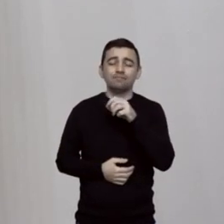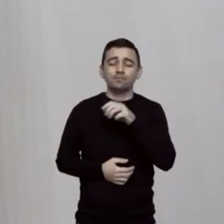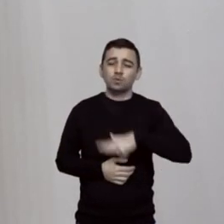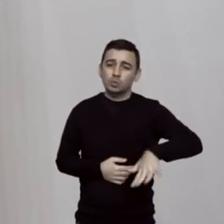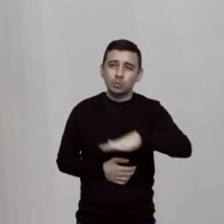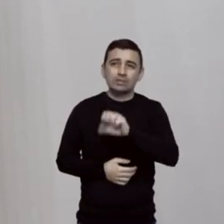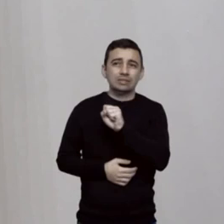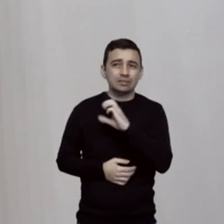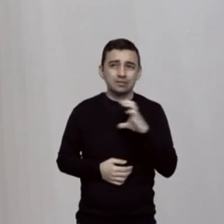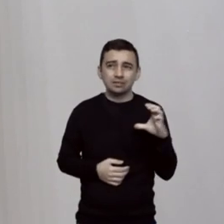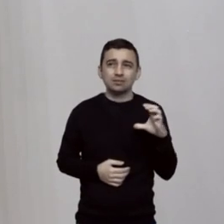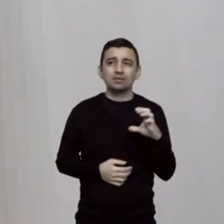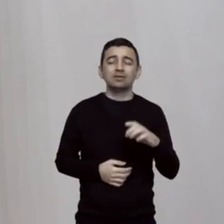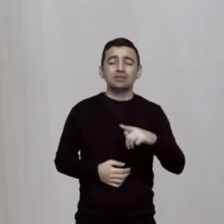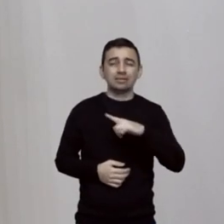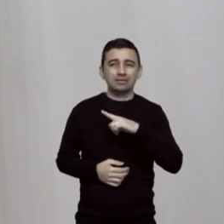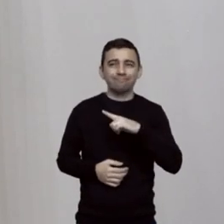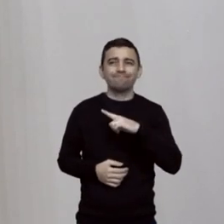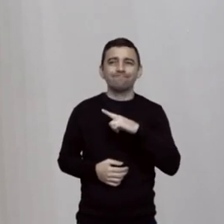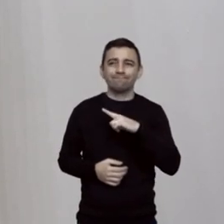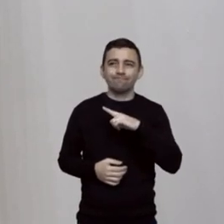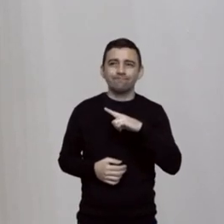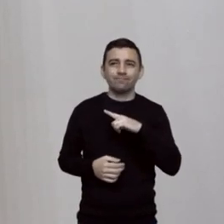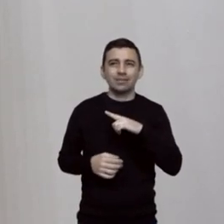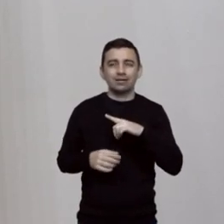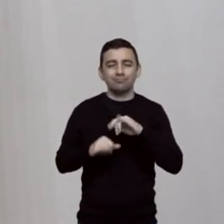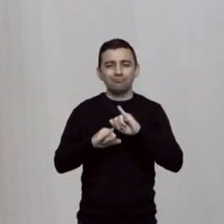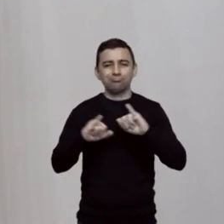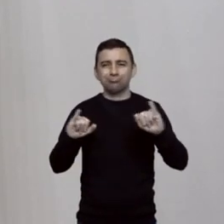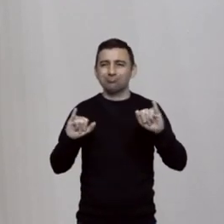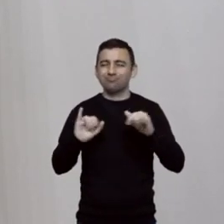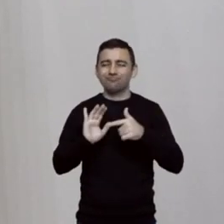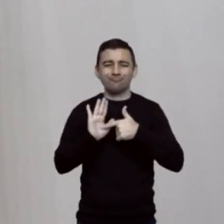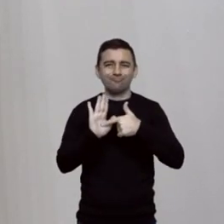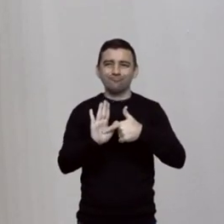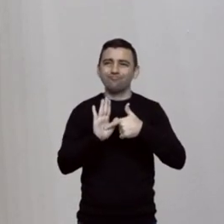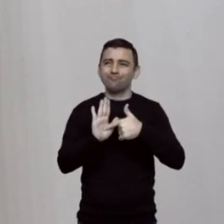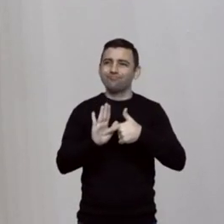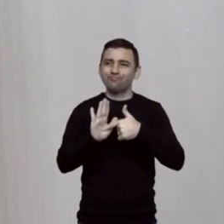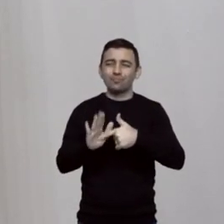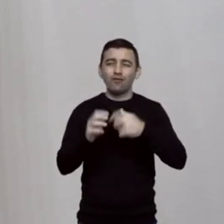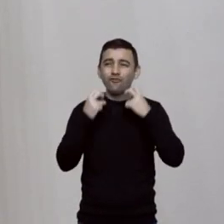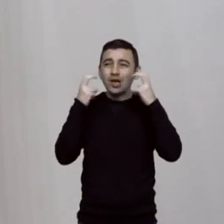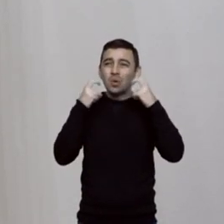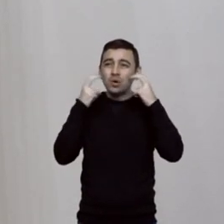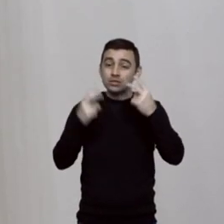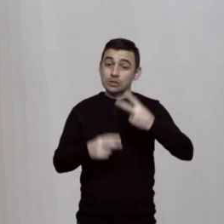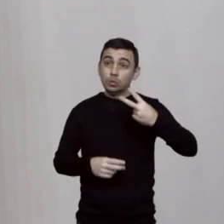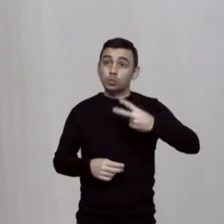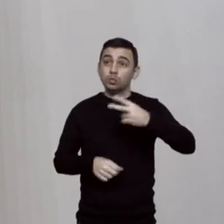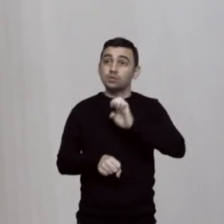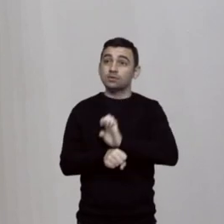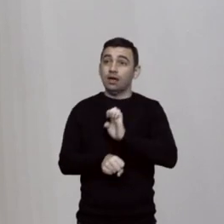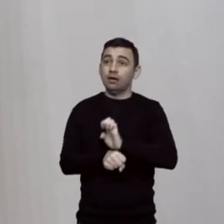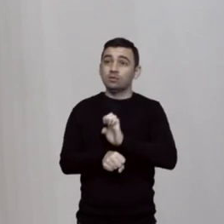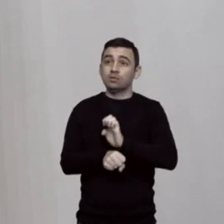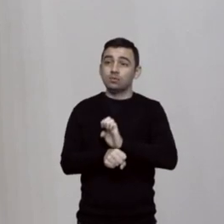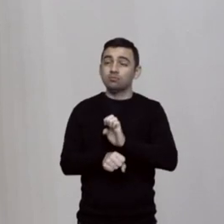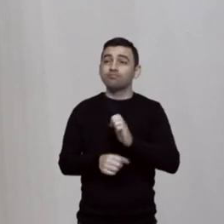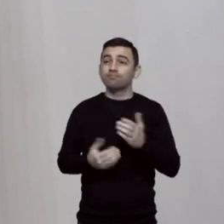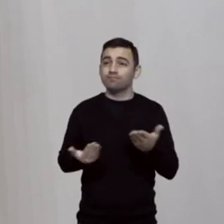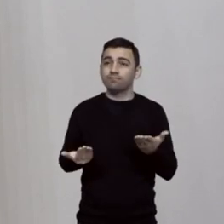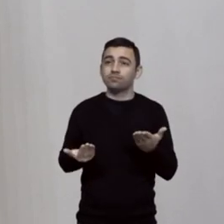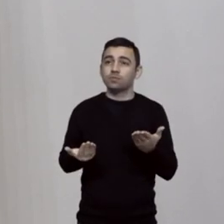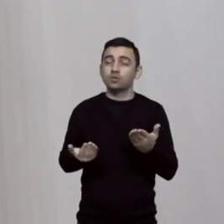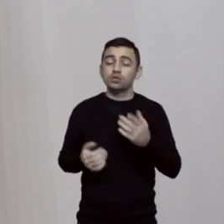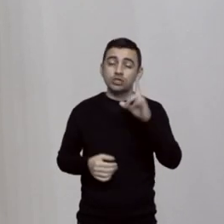tenha essa esse título vergonhoso o segundo estado em que